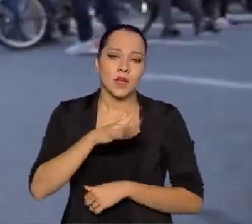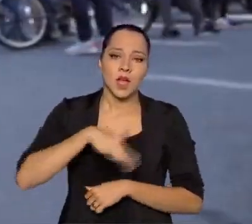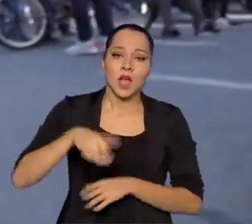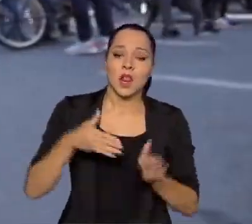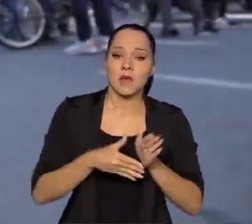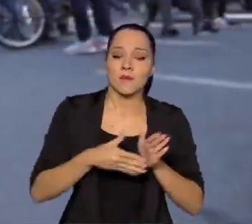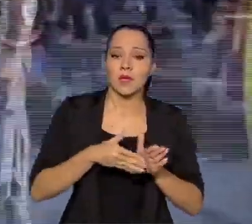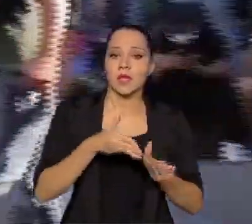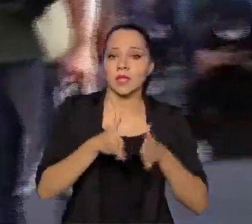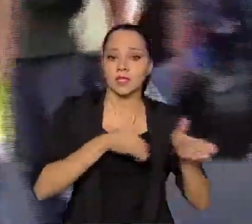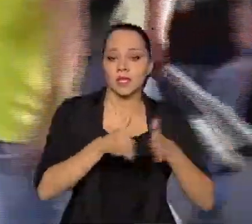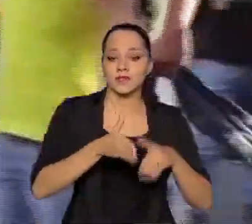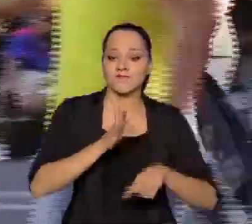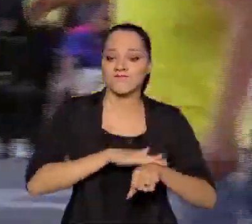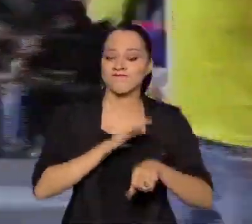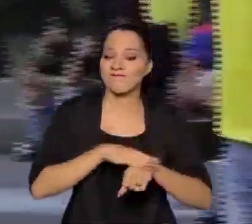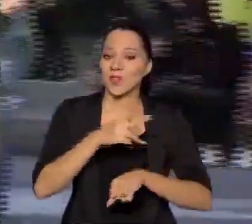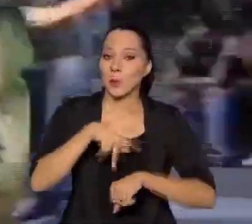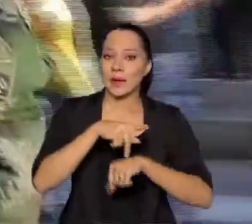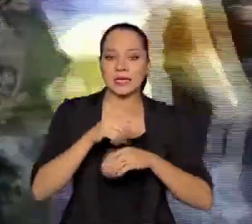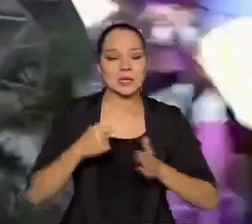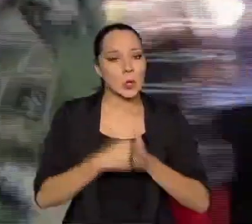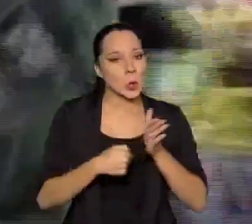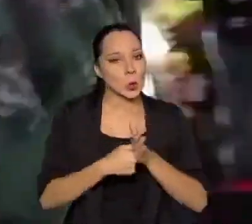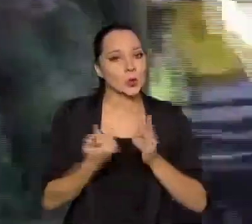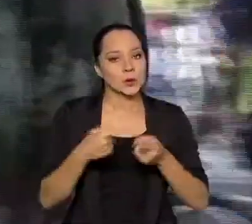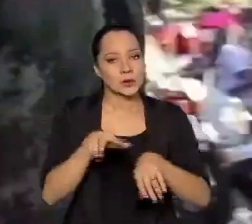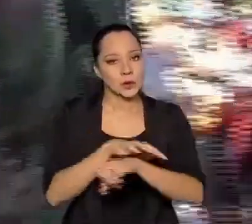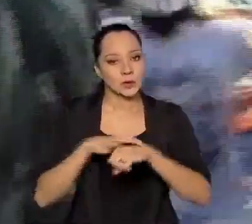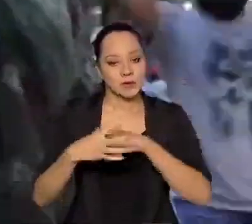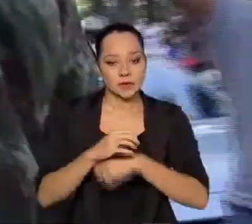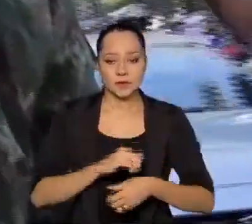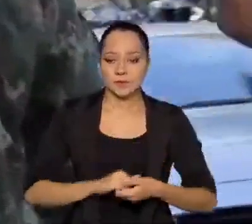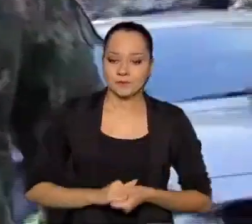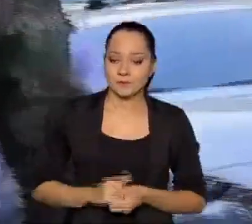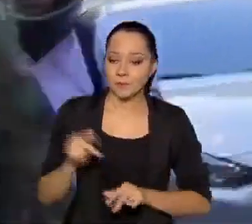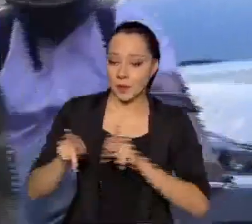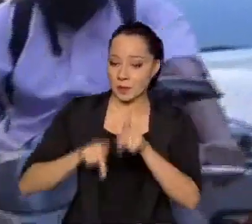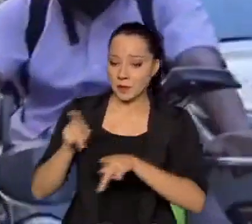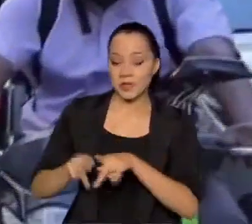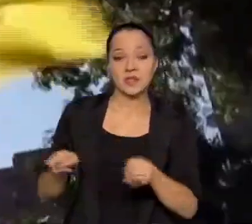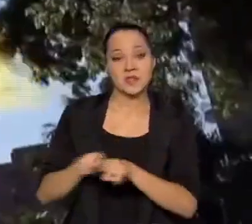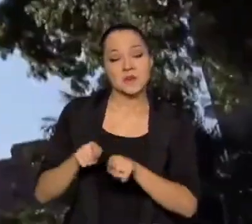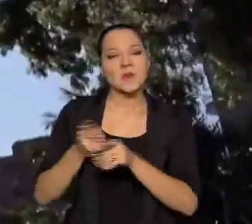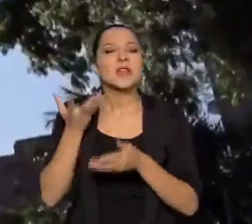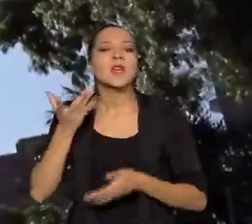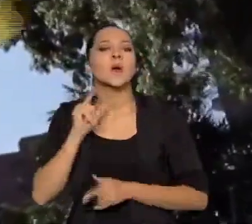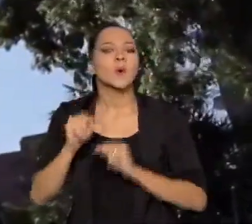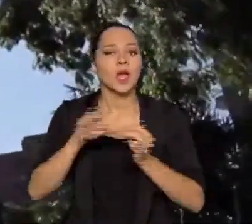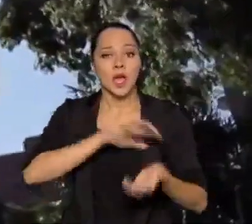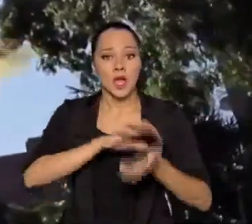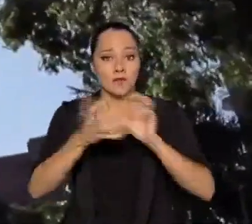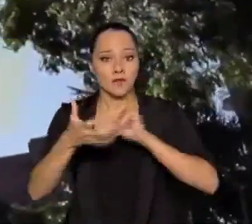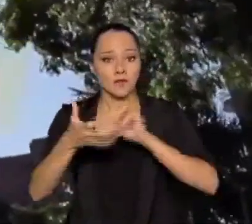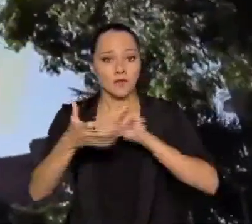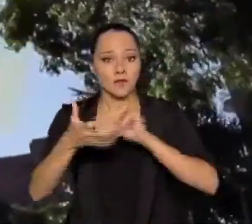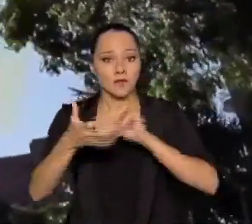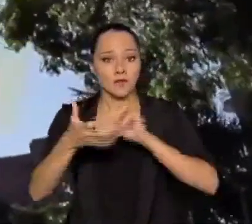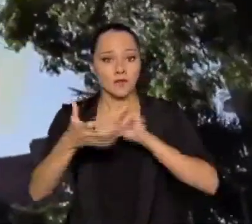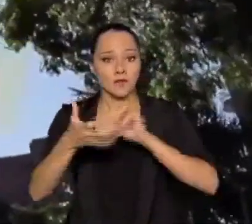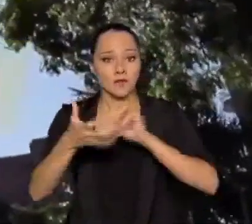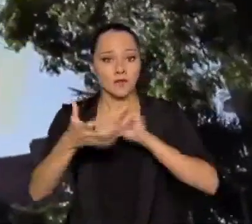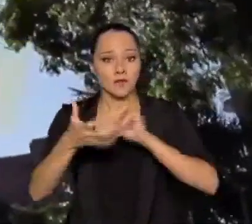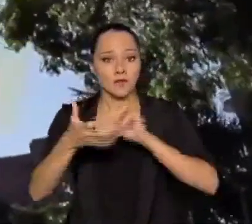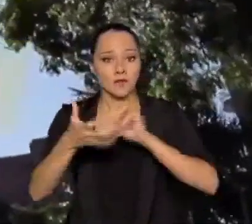a tratamentos nessa época em que o país luta contra a Covid-19. A população também exige uma reforma da polícia, acusada